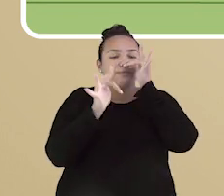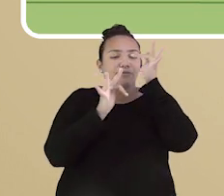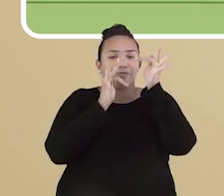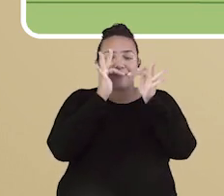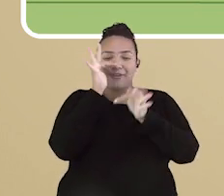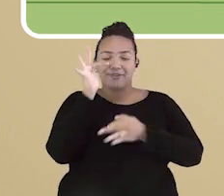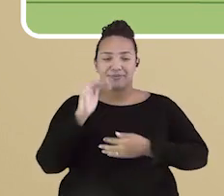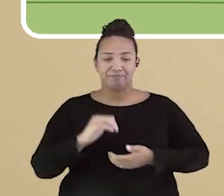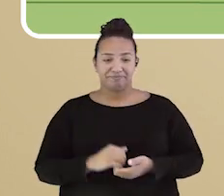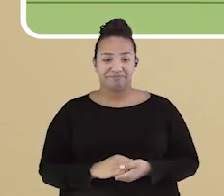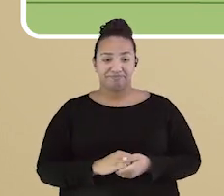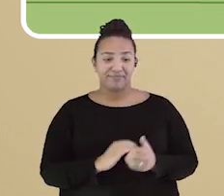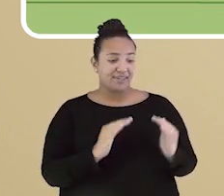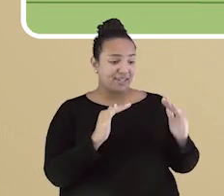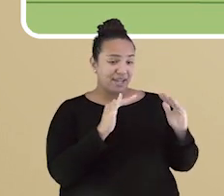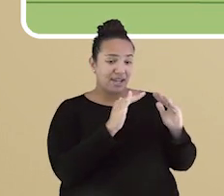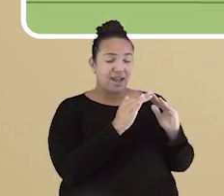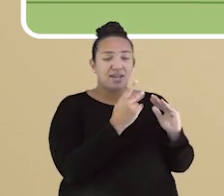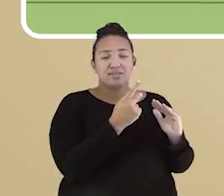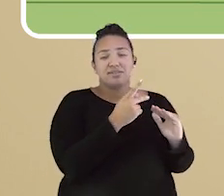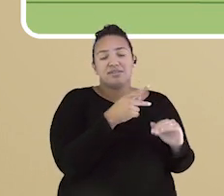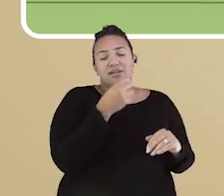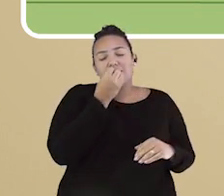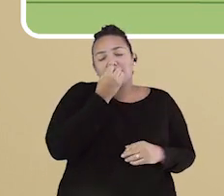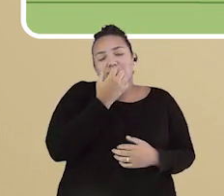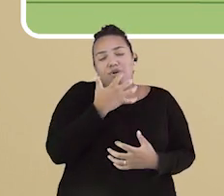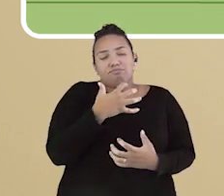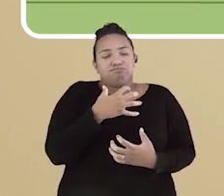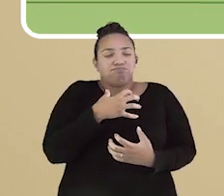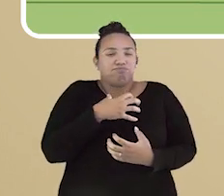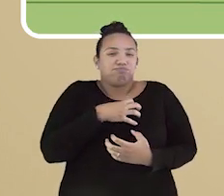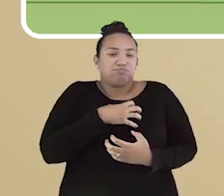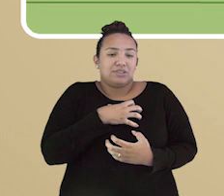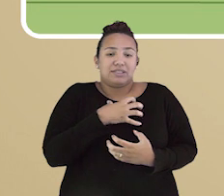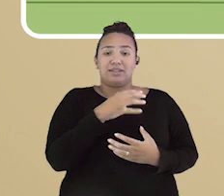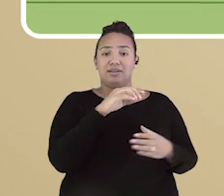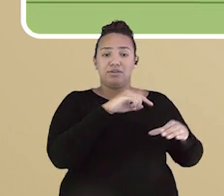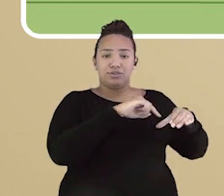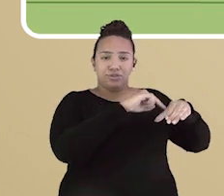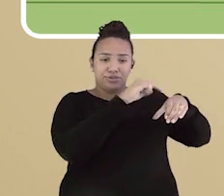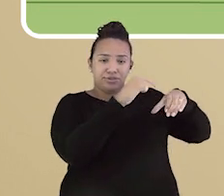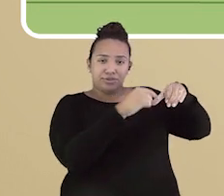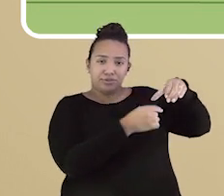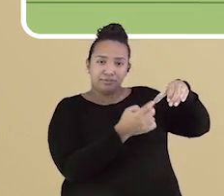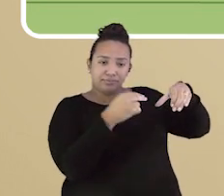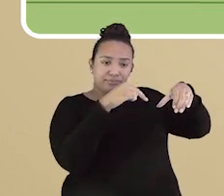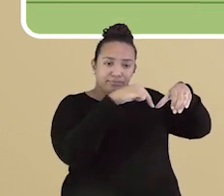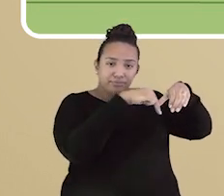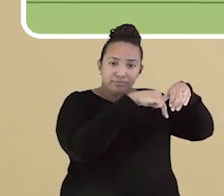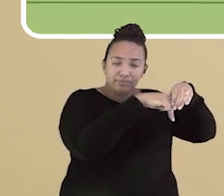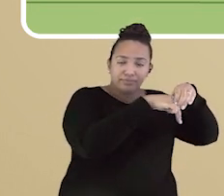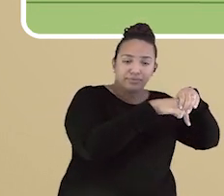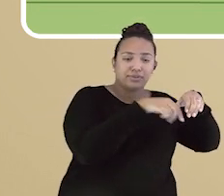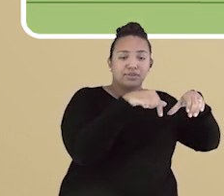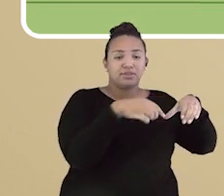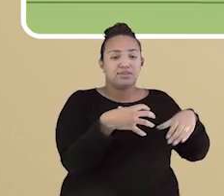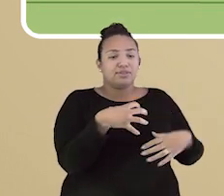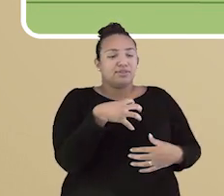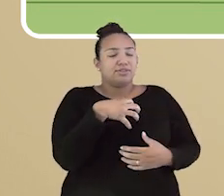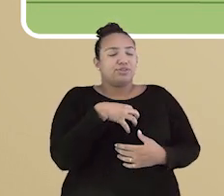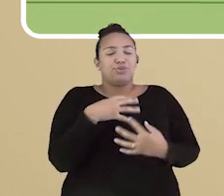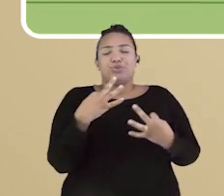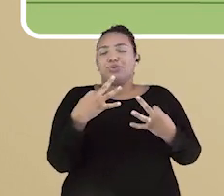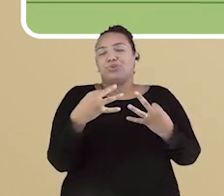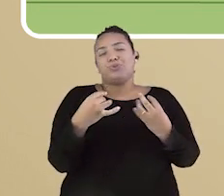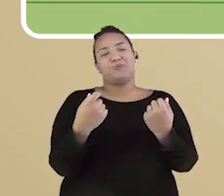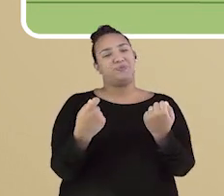casa era muito acolhedora e dentro da sua toca ele tinha tudo o que ele precisava: uma cama